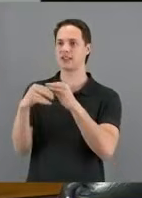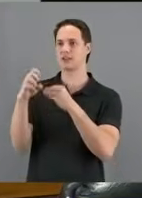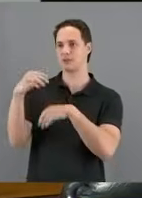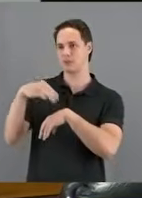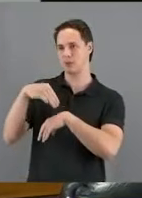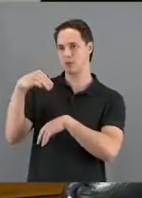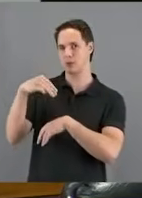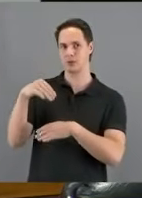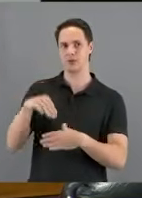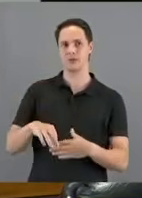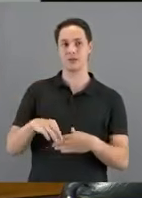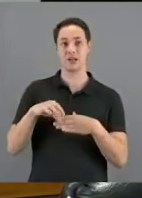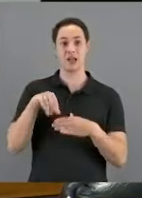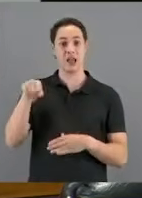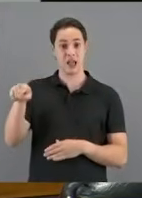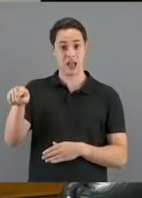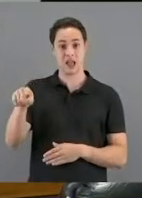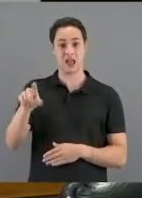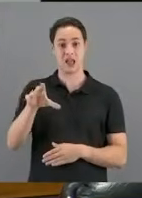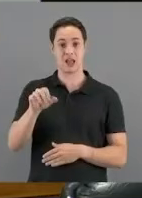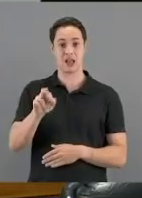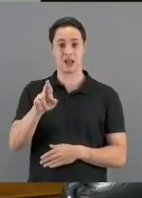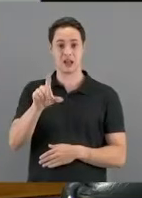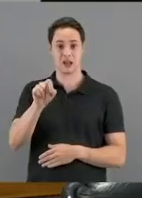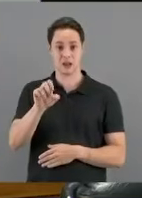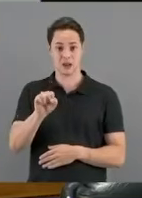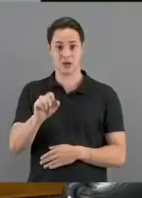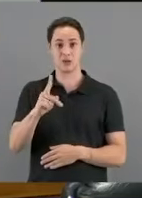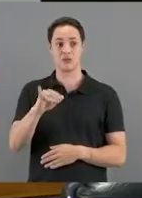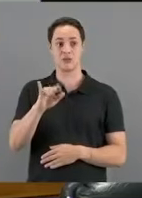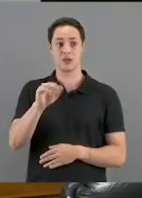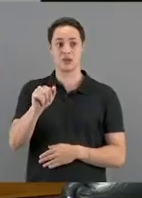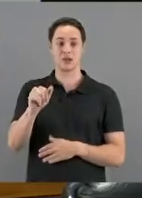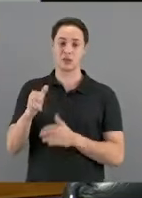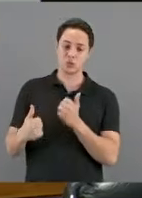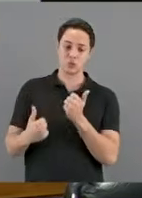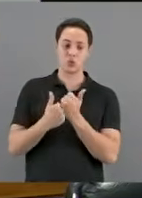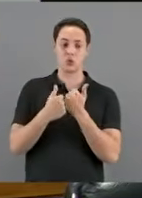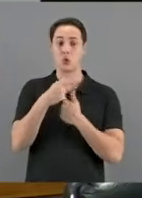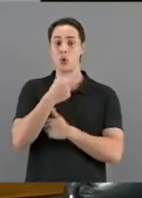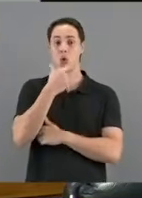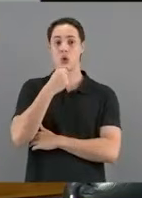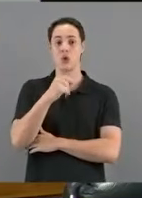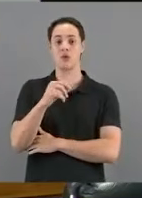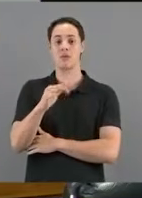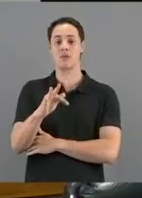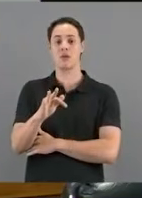O Carlos Piani, senhor presidente, que era o braço direito do Vorcaro, laranja,